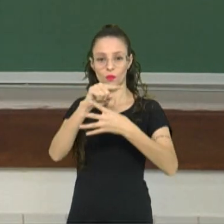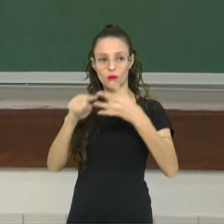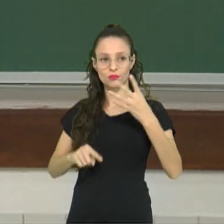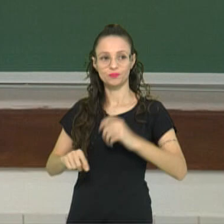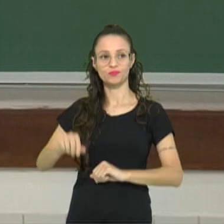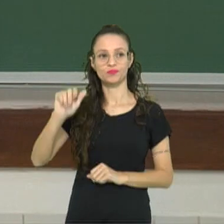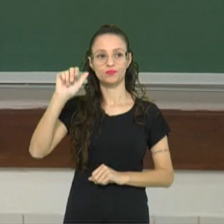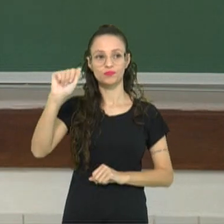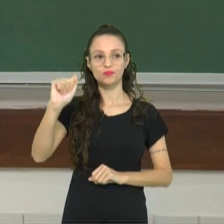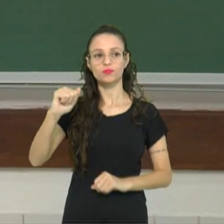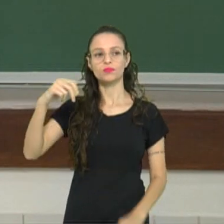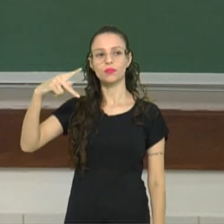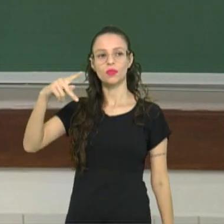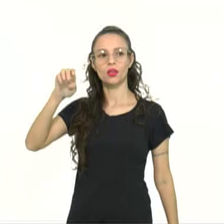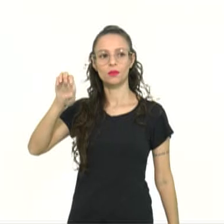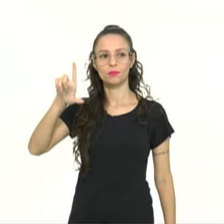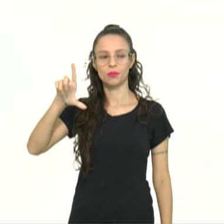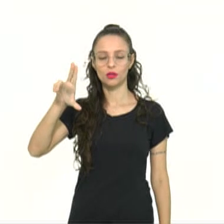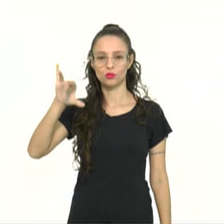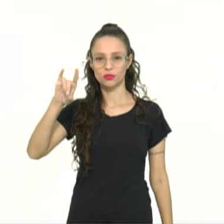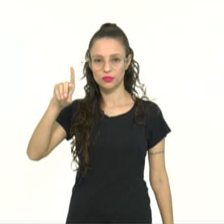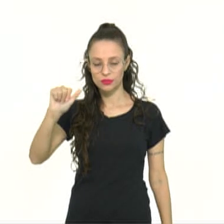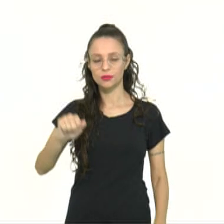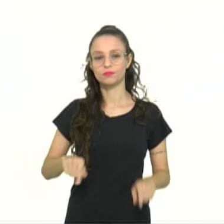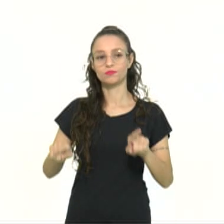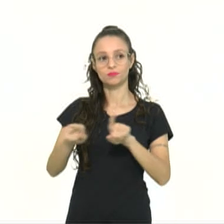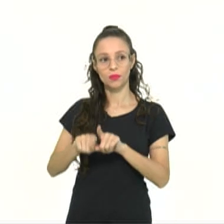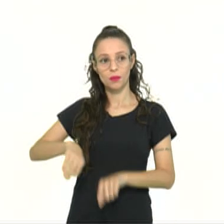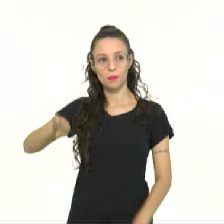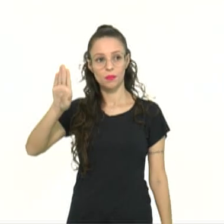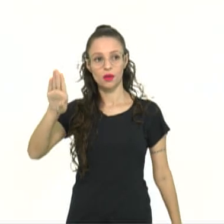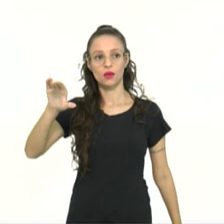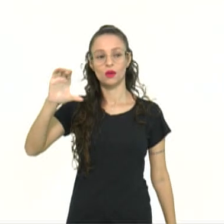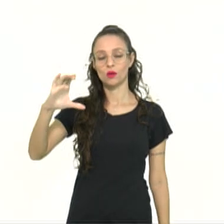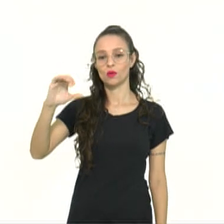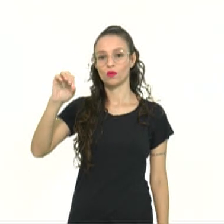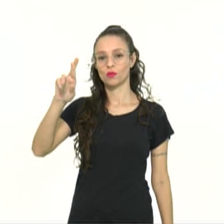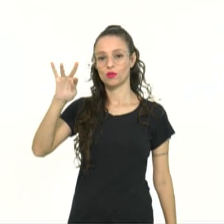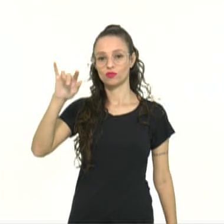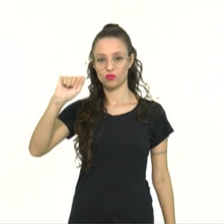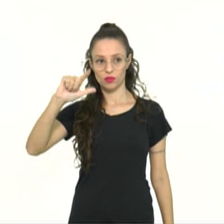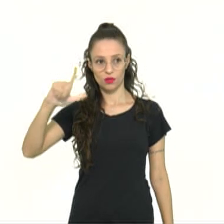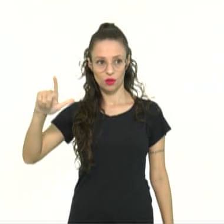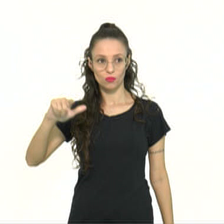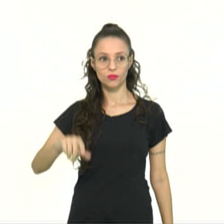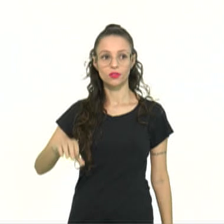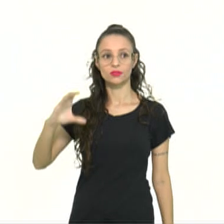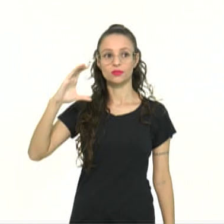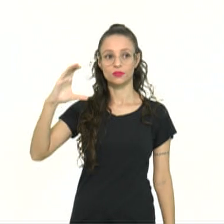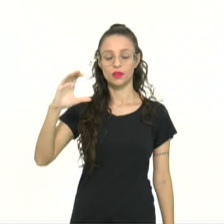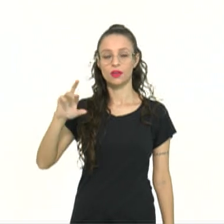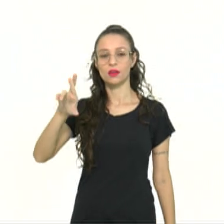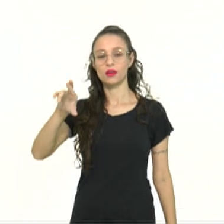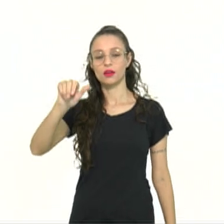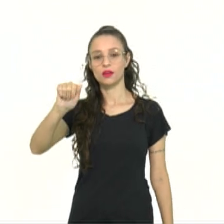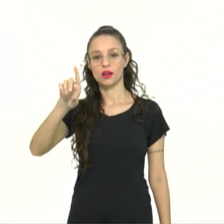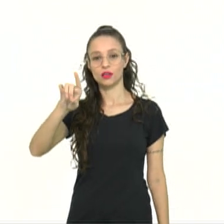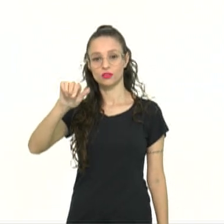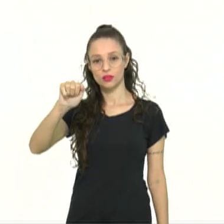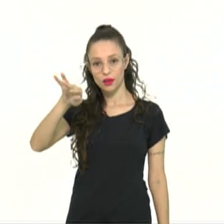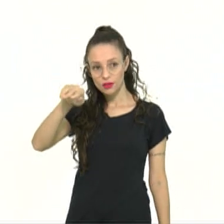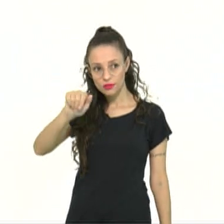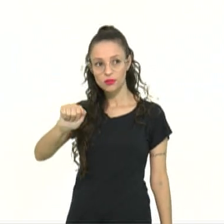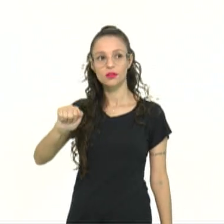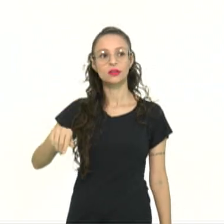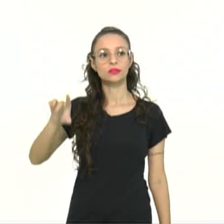alternativas aqui. Letra A, zona pelúcida. Letra B, zona cortical. Letra C, corona